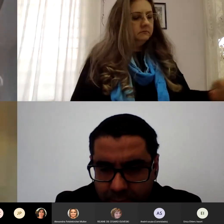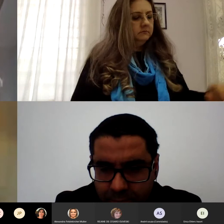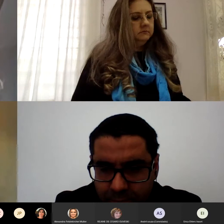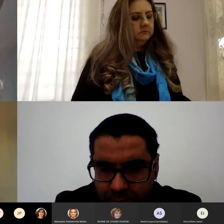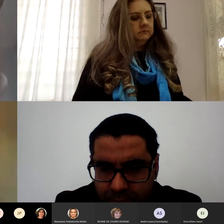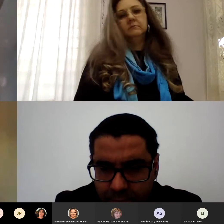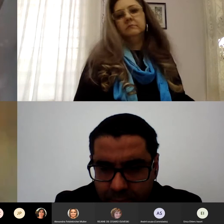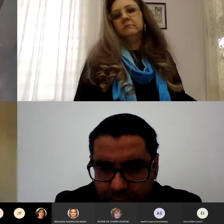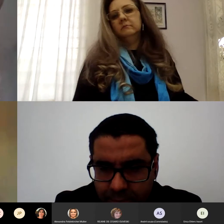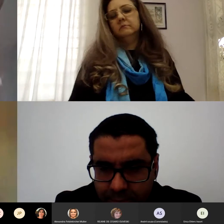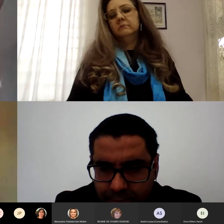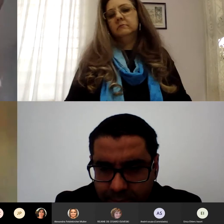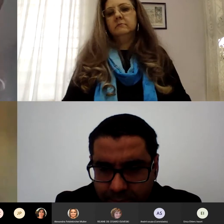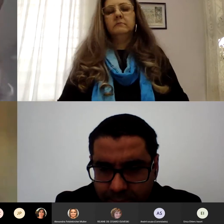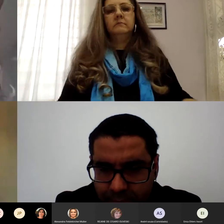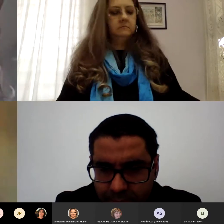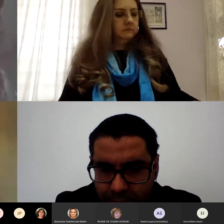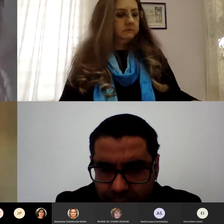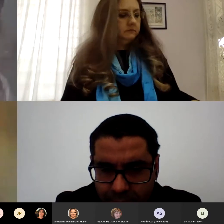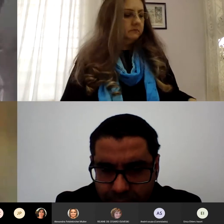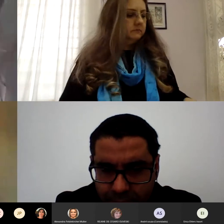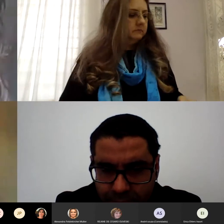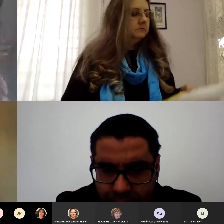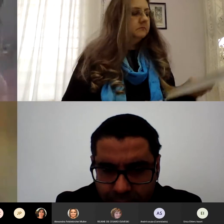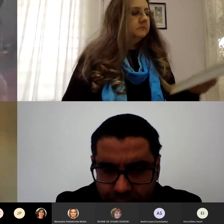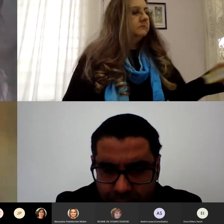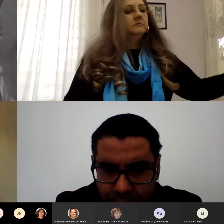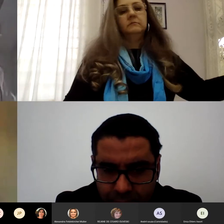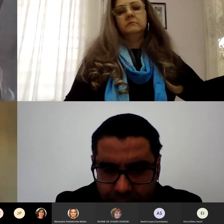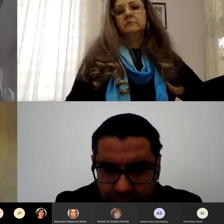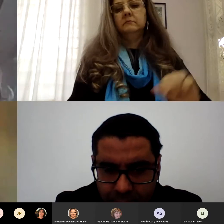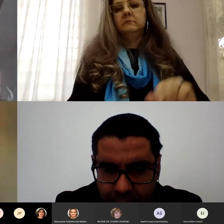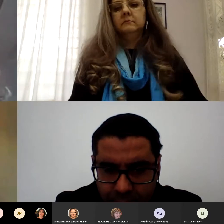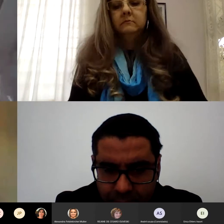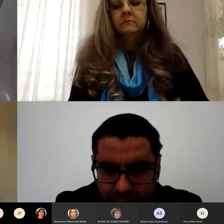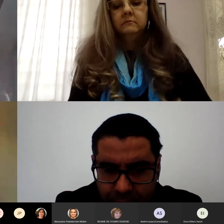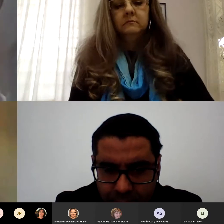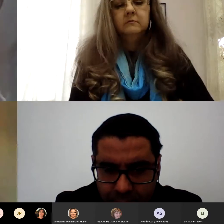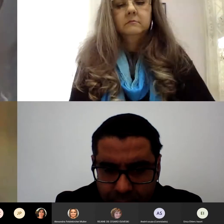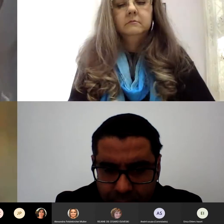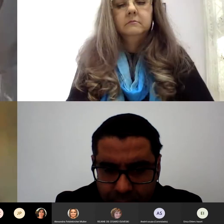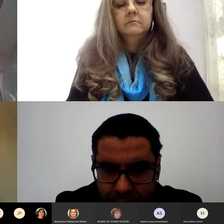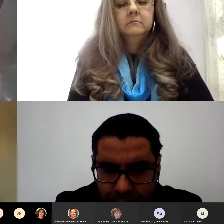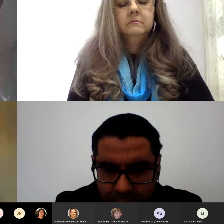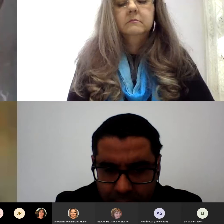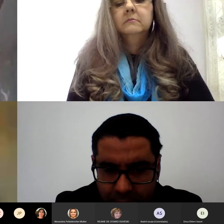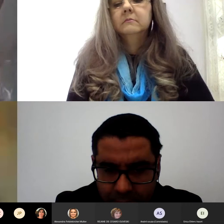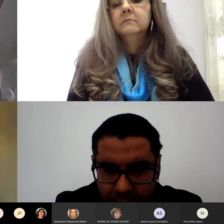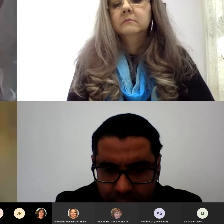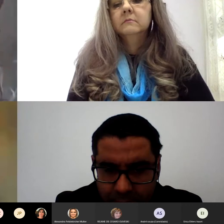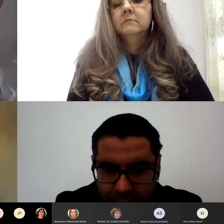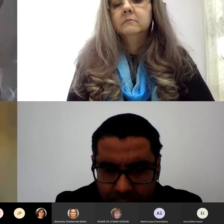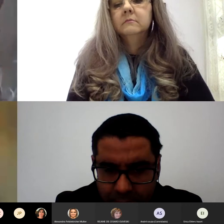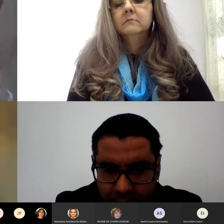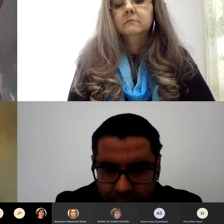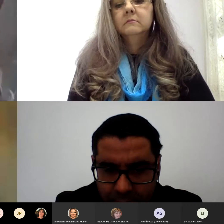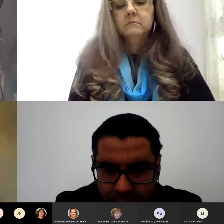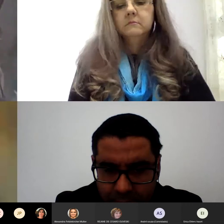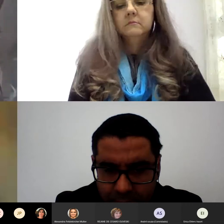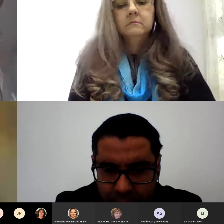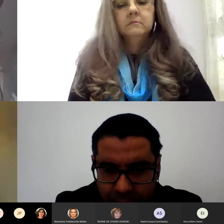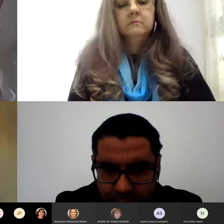portadores não de uma inteligência, mas de relações automatizadas. Hoje existe um âmbito de conhecimento